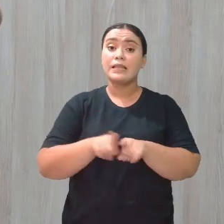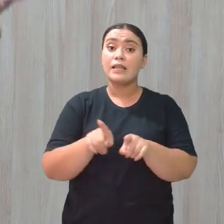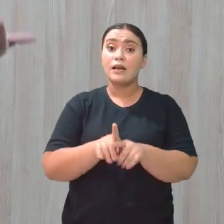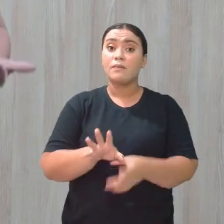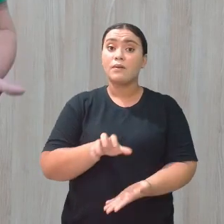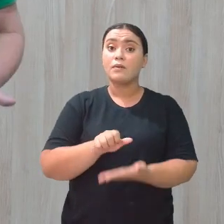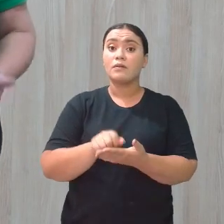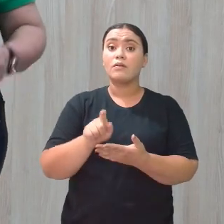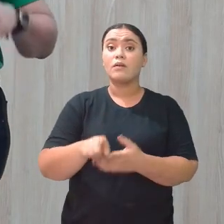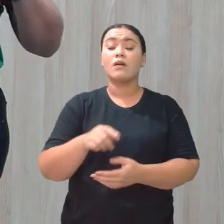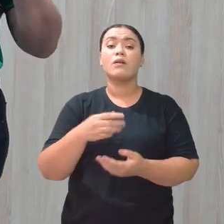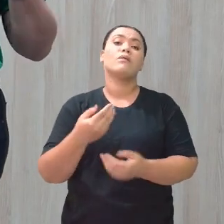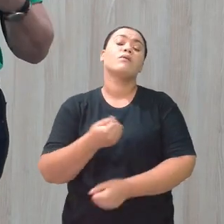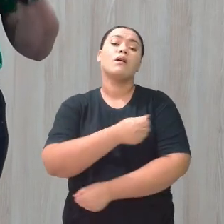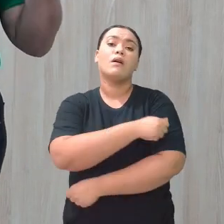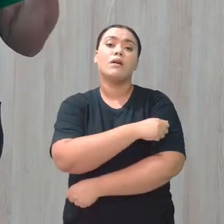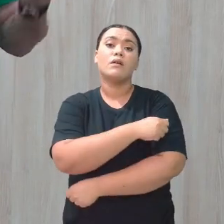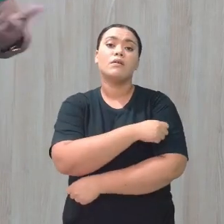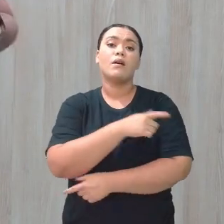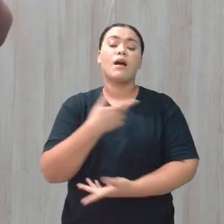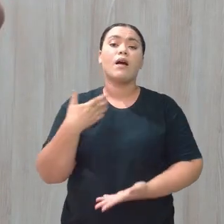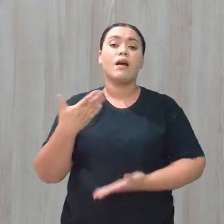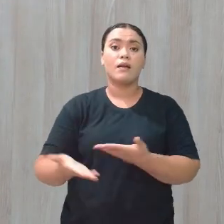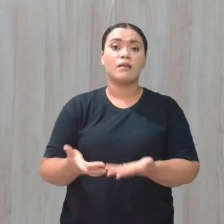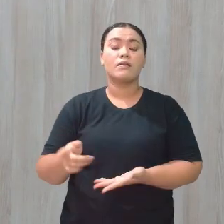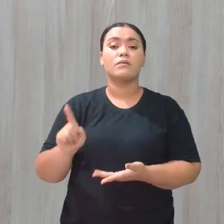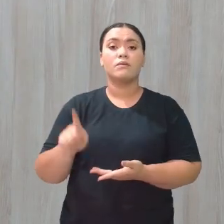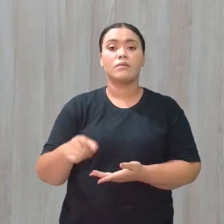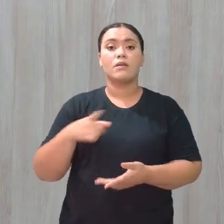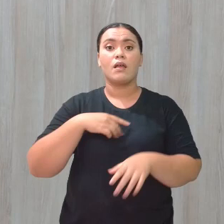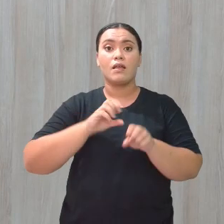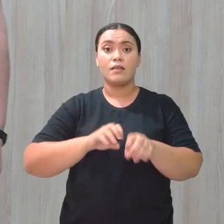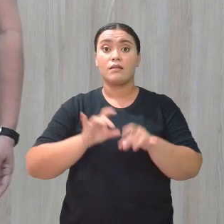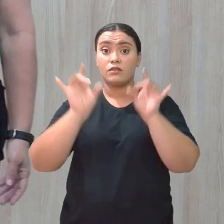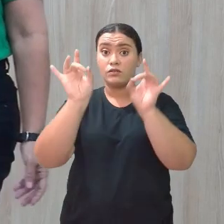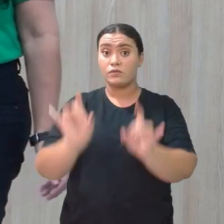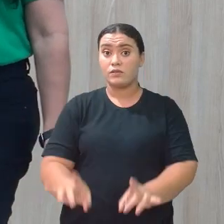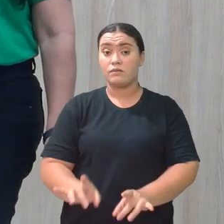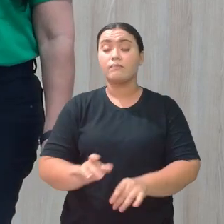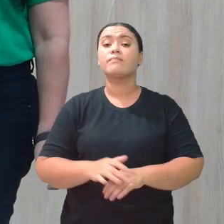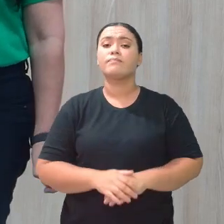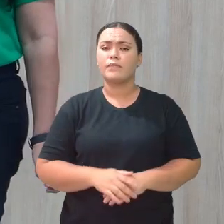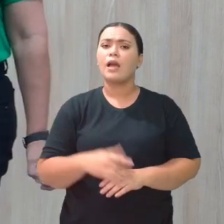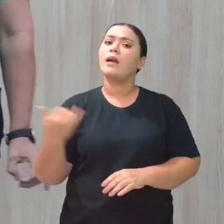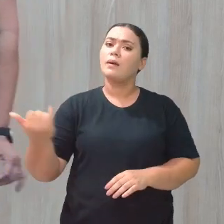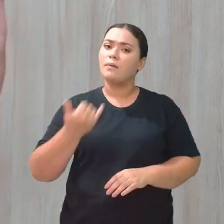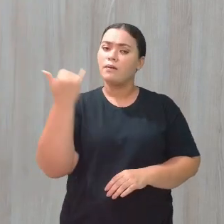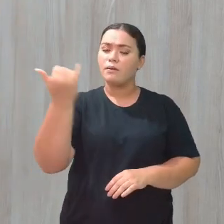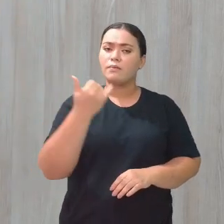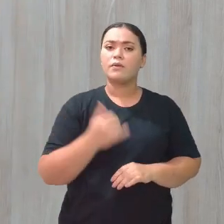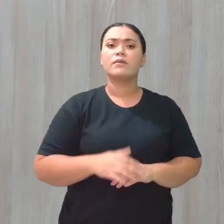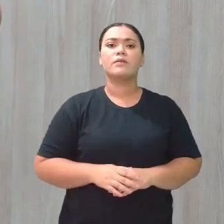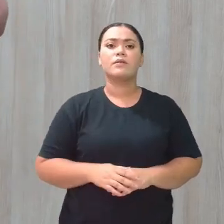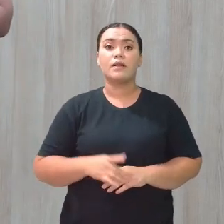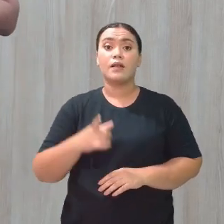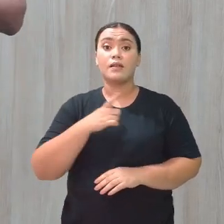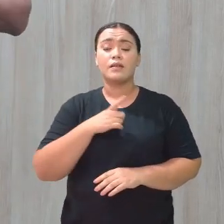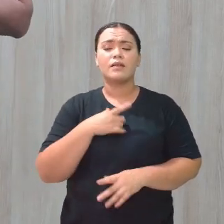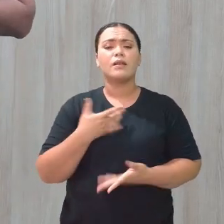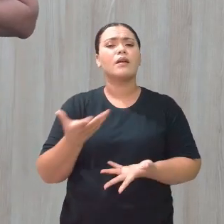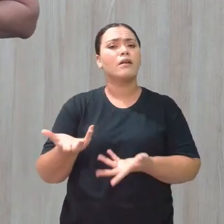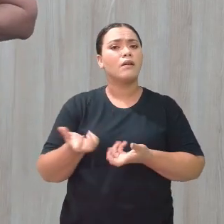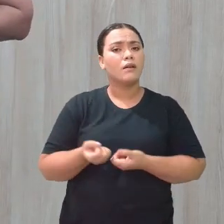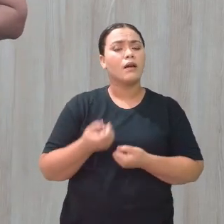matricular o estudante no atendimento educacional especializado. É muito importante que ele tenha essa acolhida,